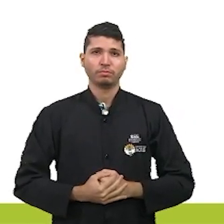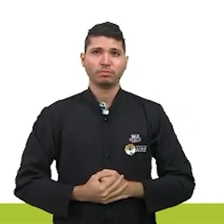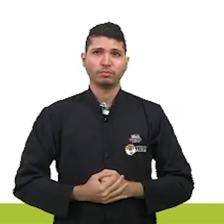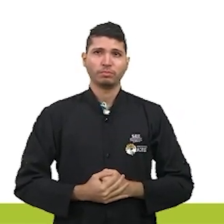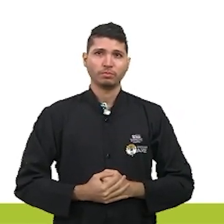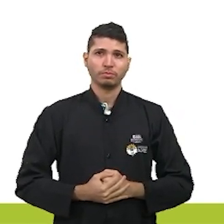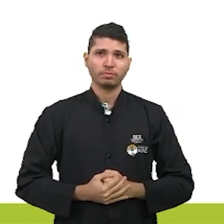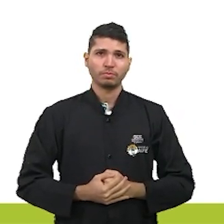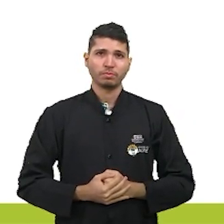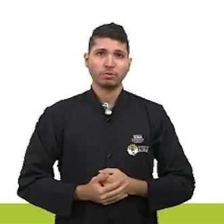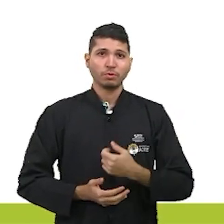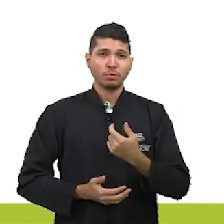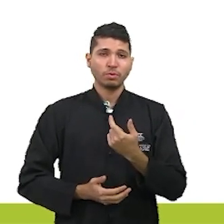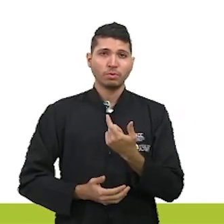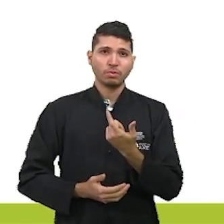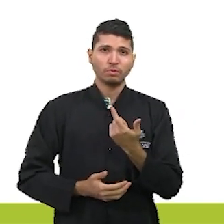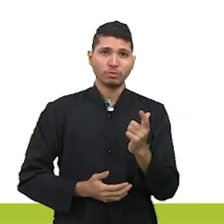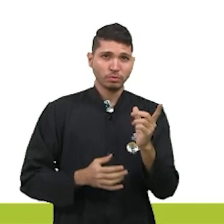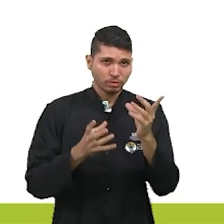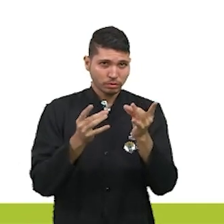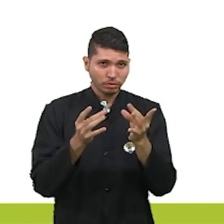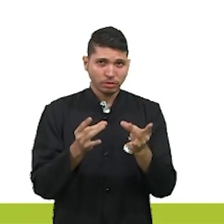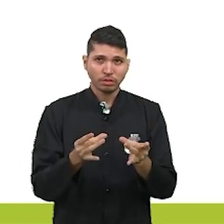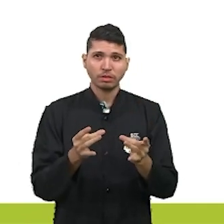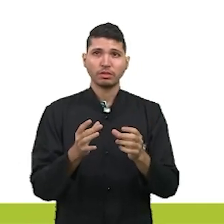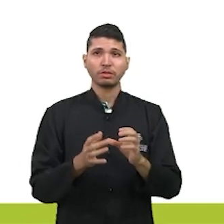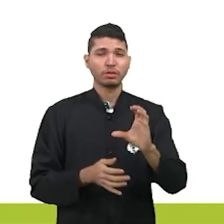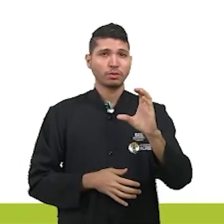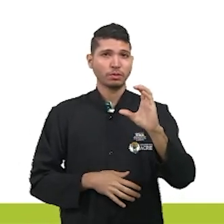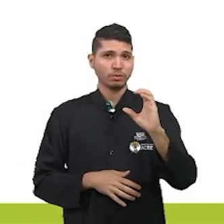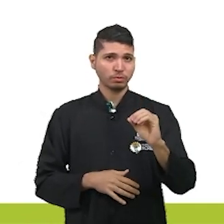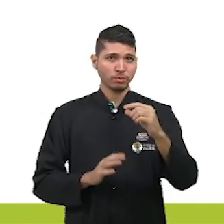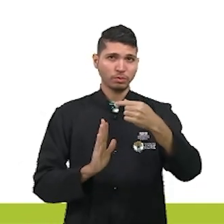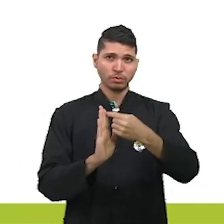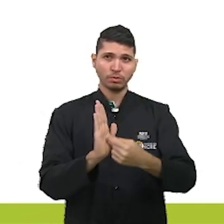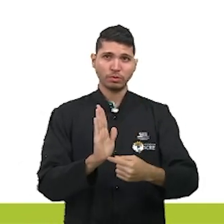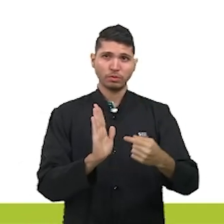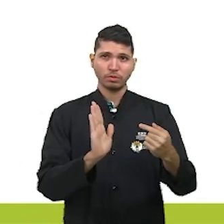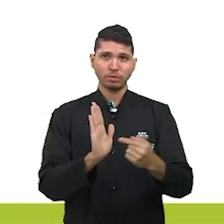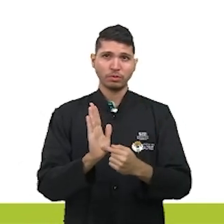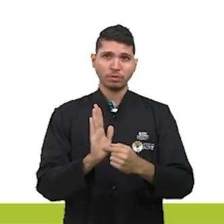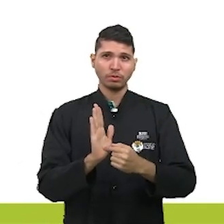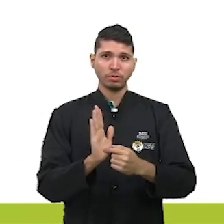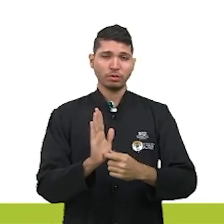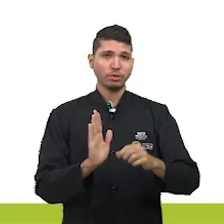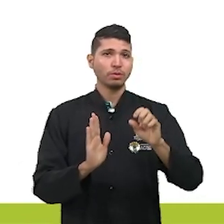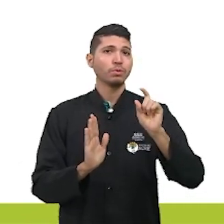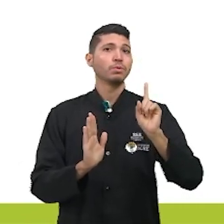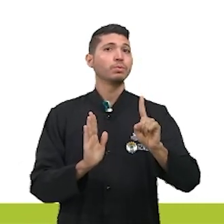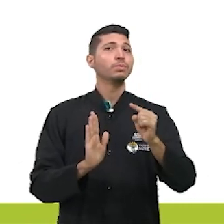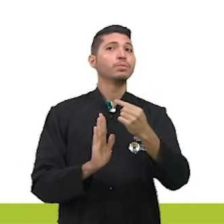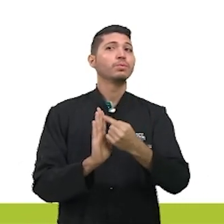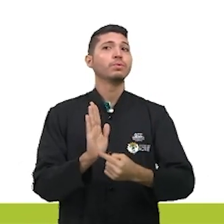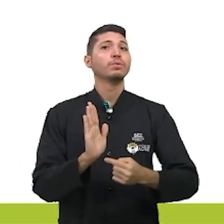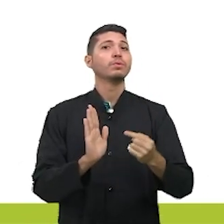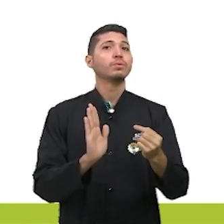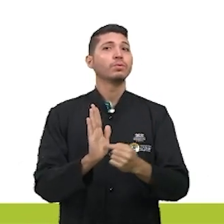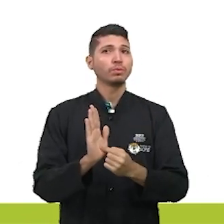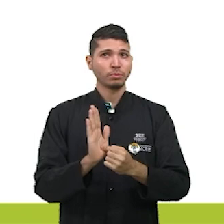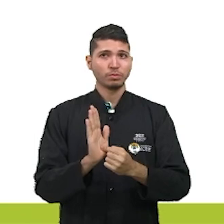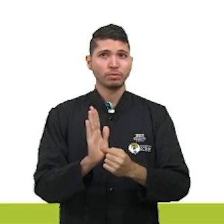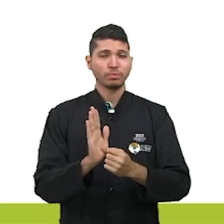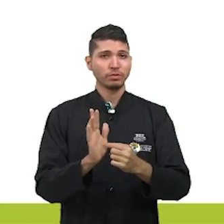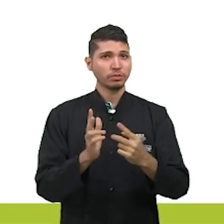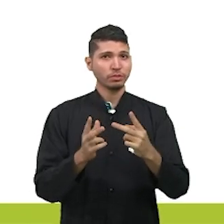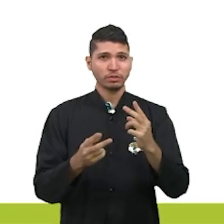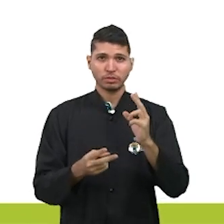Outra coisa que nós devemos concordar é que 0 fatorial e 1 fatorial, ambos serão iguais